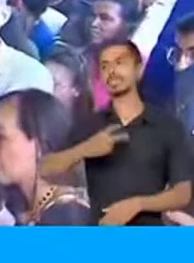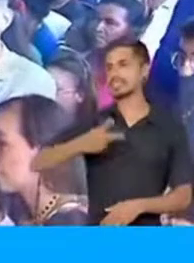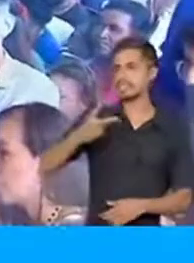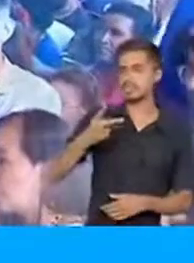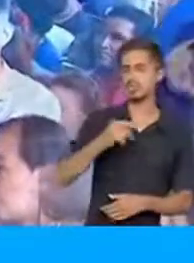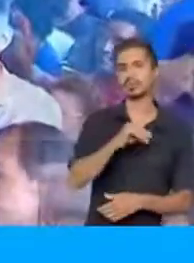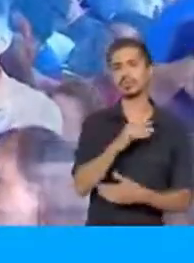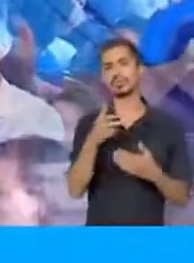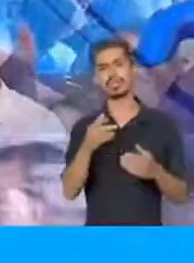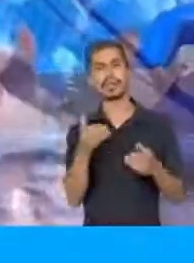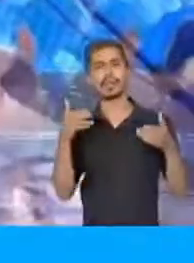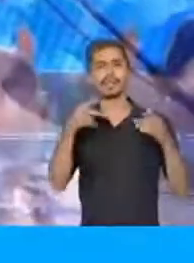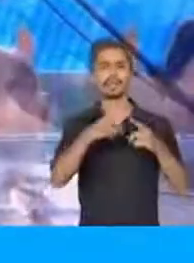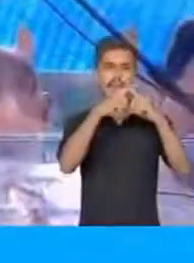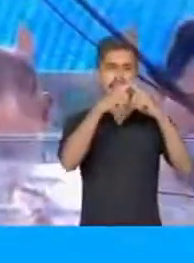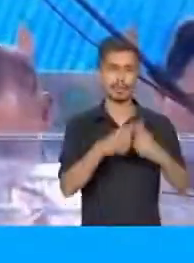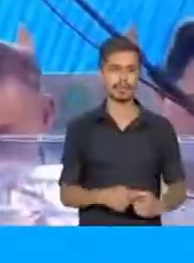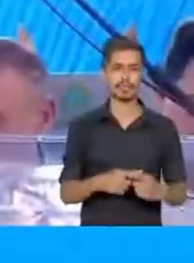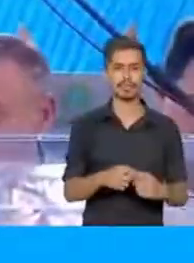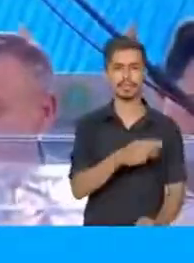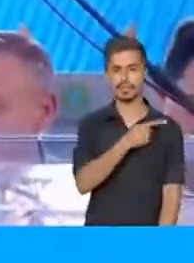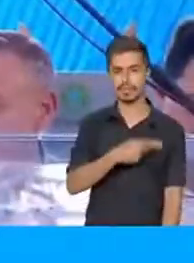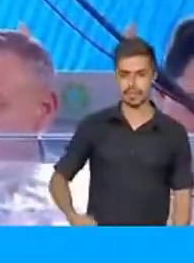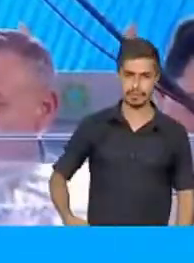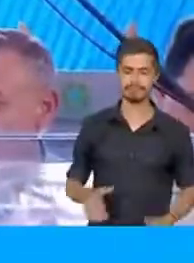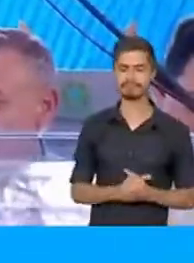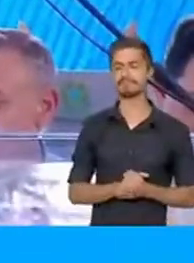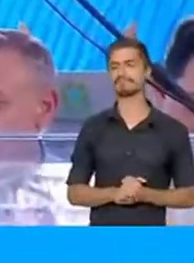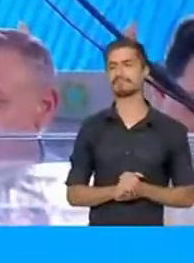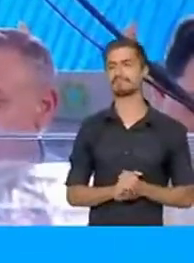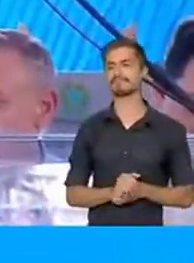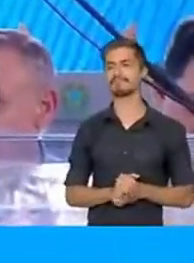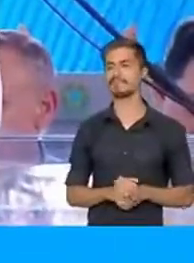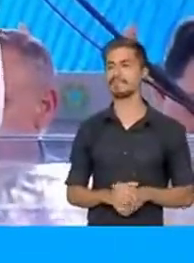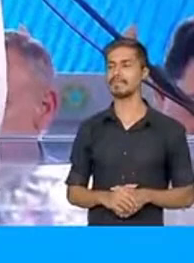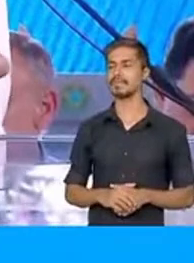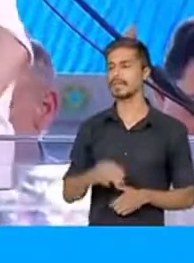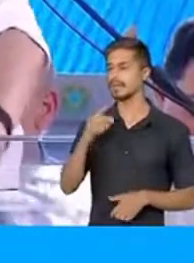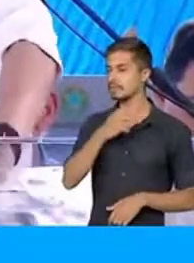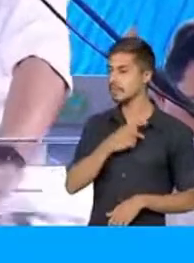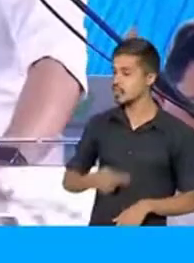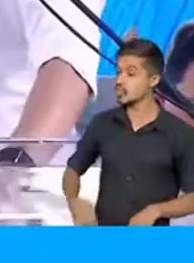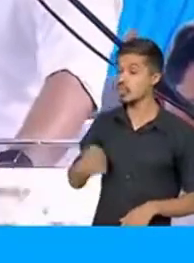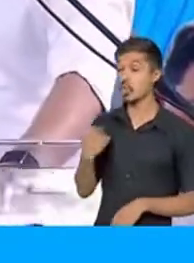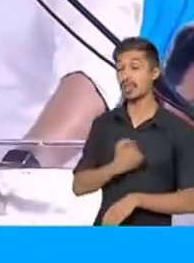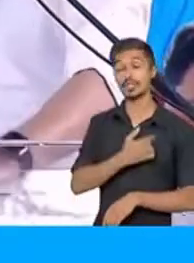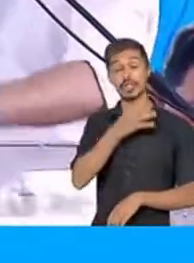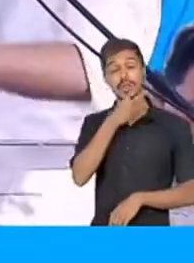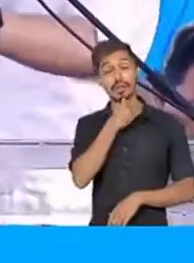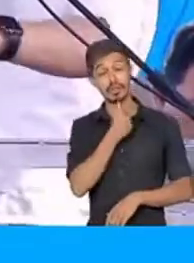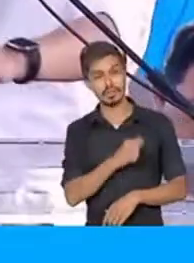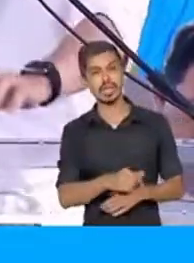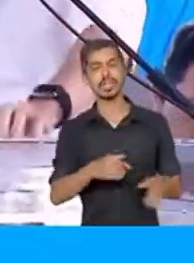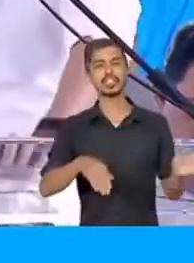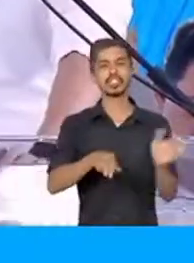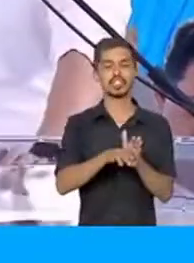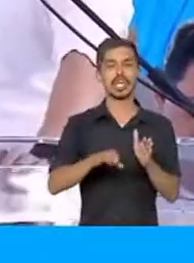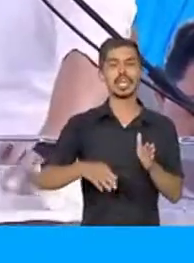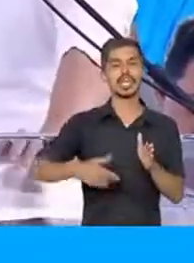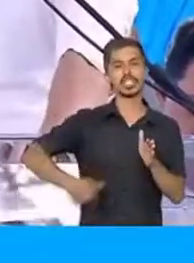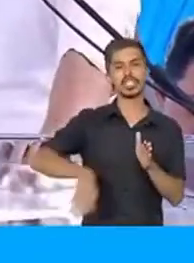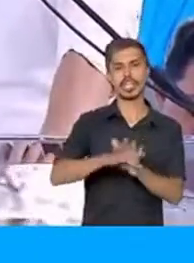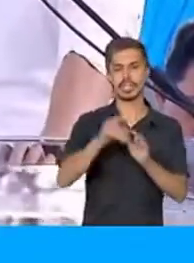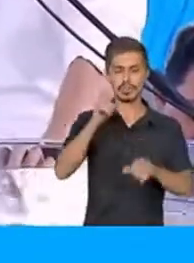lugar na disputa pela presidência da República. Presidente, demoramos, nós do Amapá, para chegar a um momento